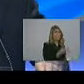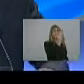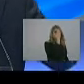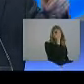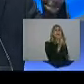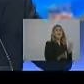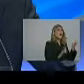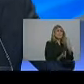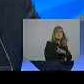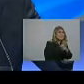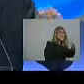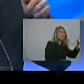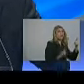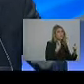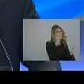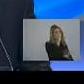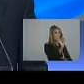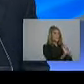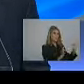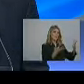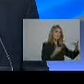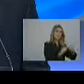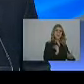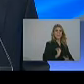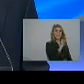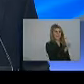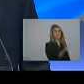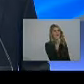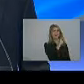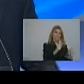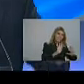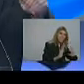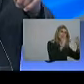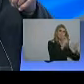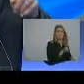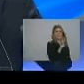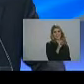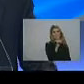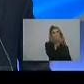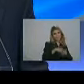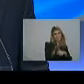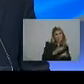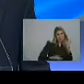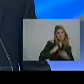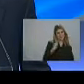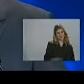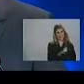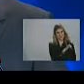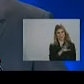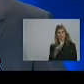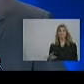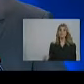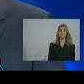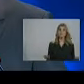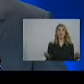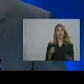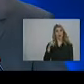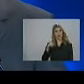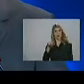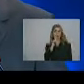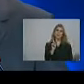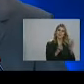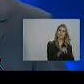fazer isso, com transparência e participação, a gente vai recuperar o Rio de Janeiro com a sua participação carioca. Candidato Alessandro Molon, agora o